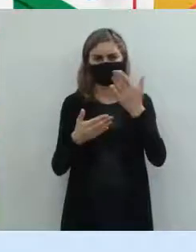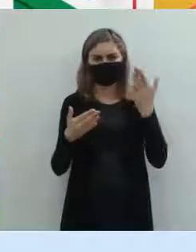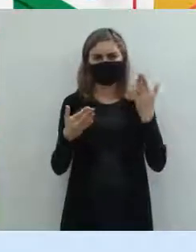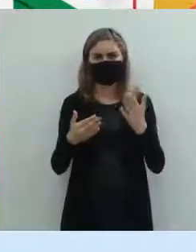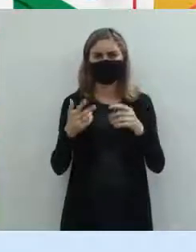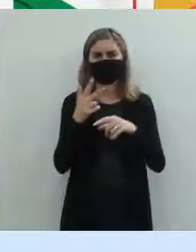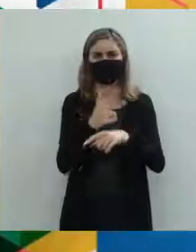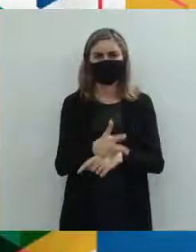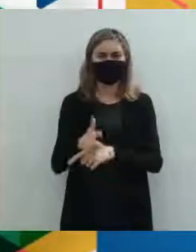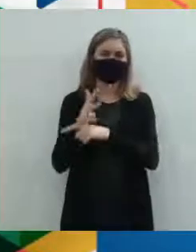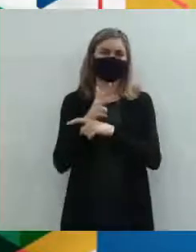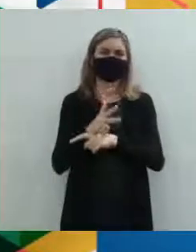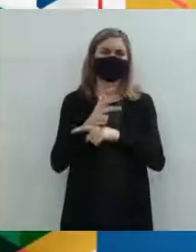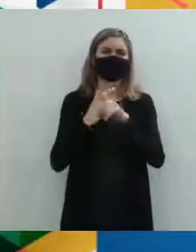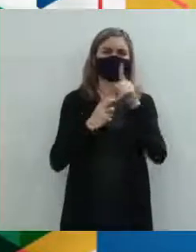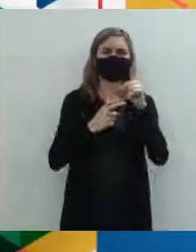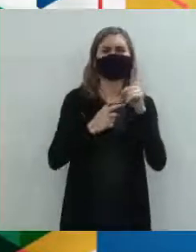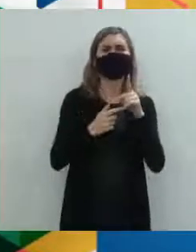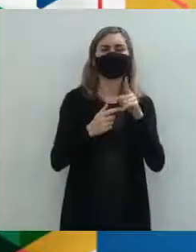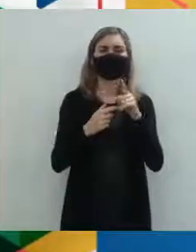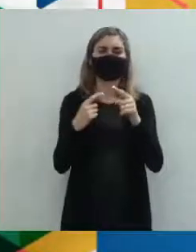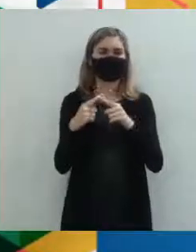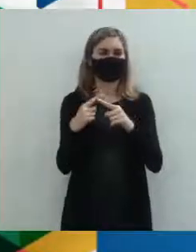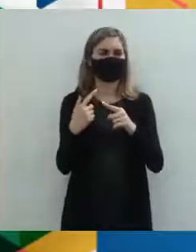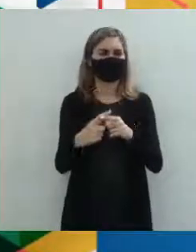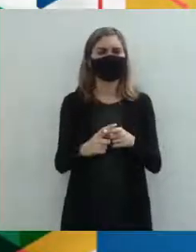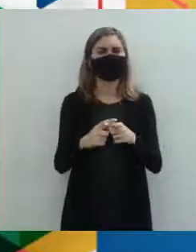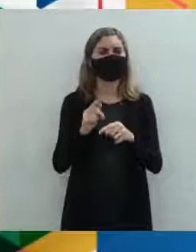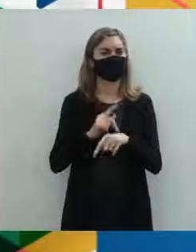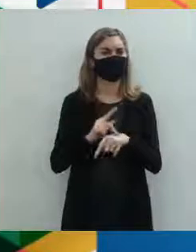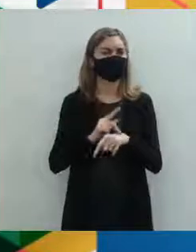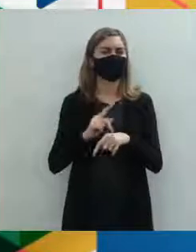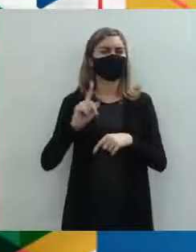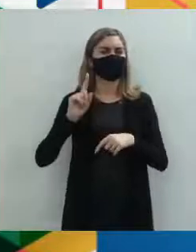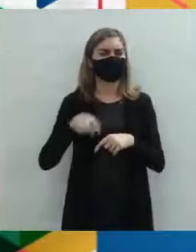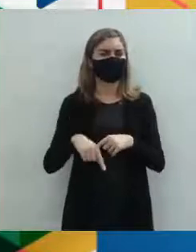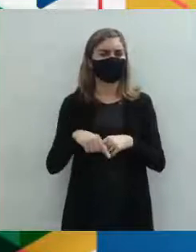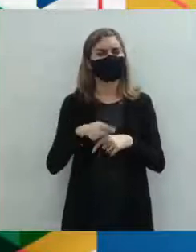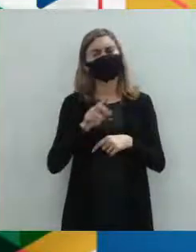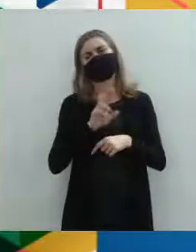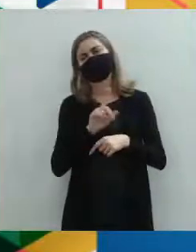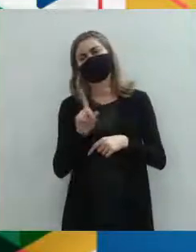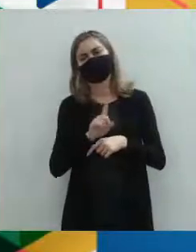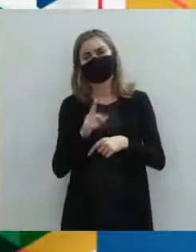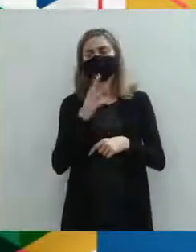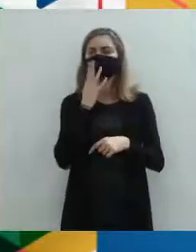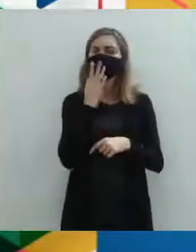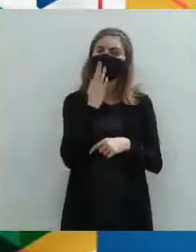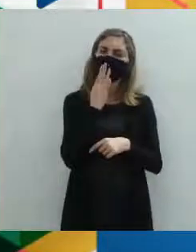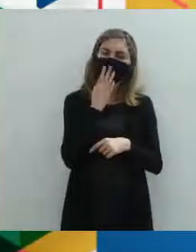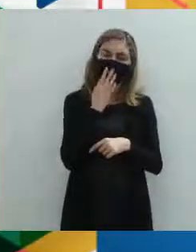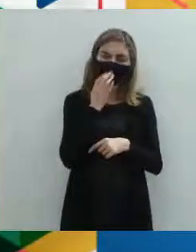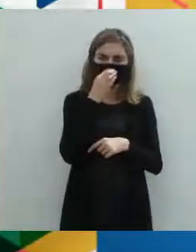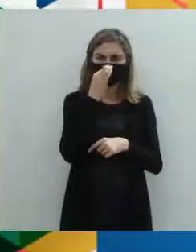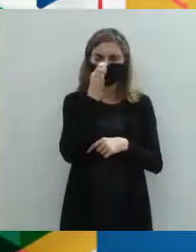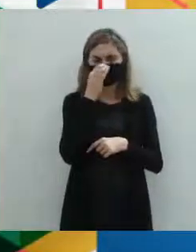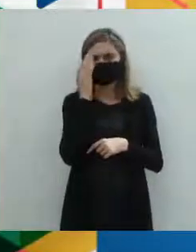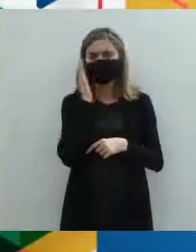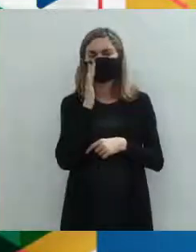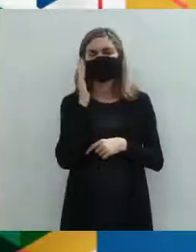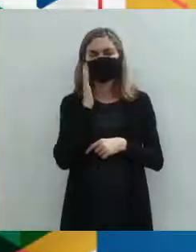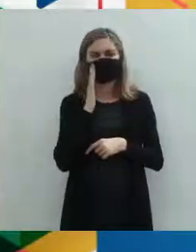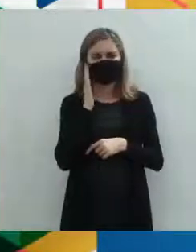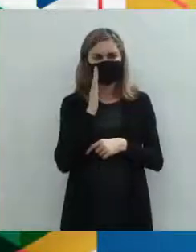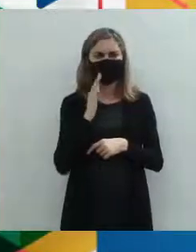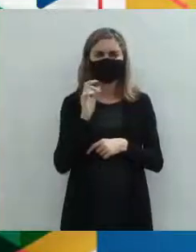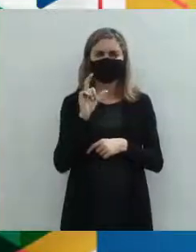esse videozinho, tá certo, gente? Porque o preto é e não é uma cor, né? Entenda as cores